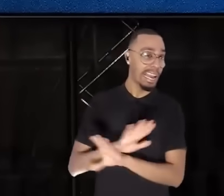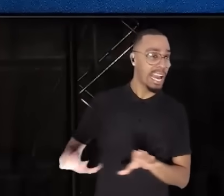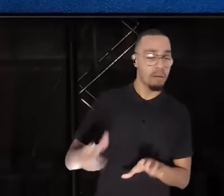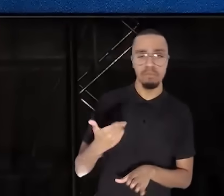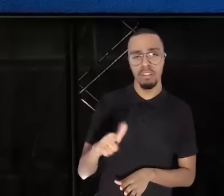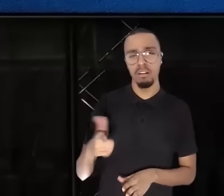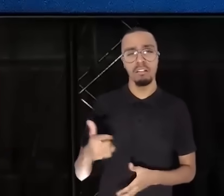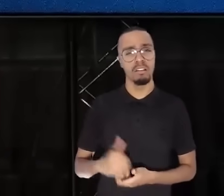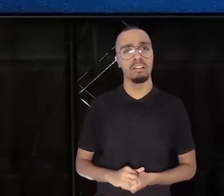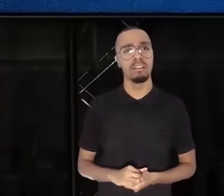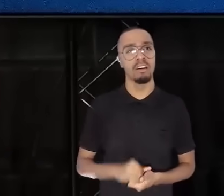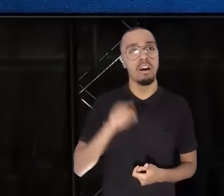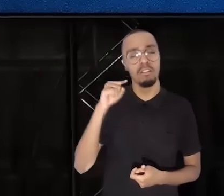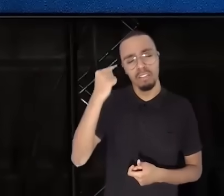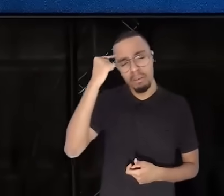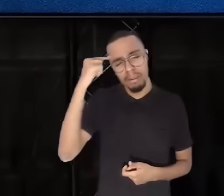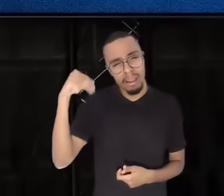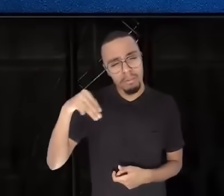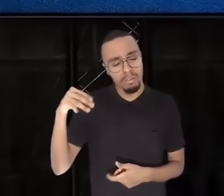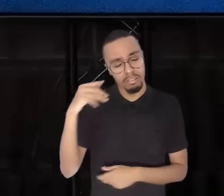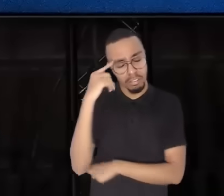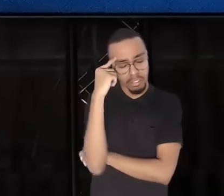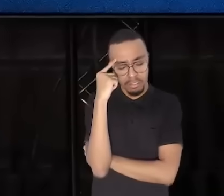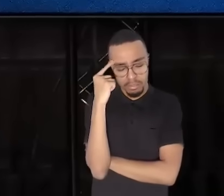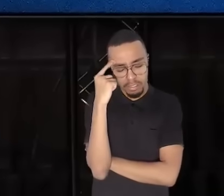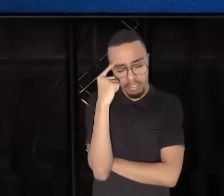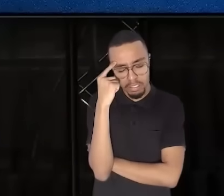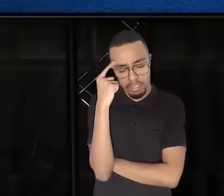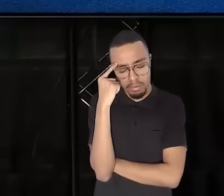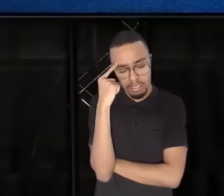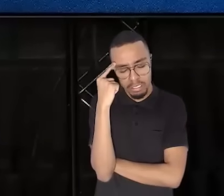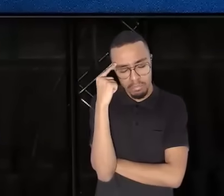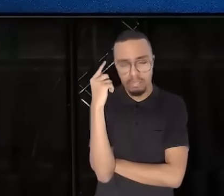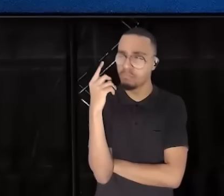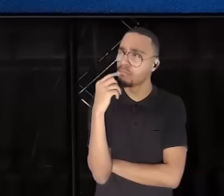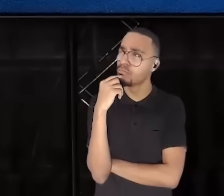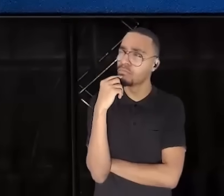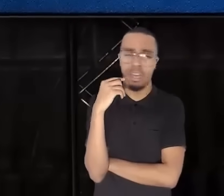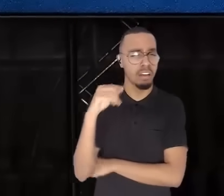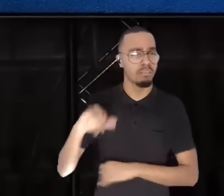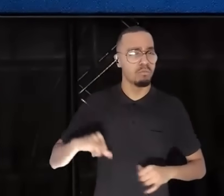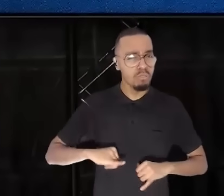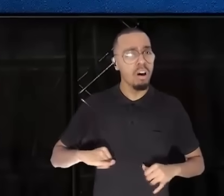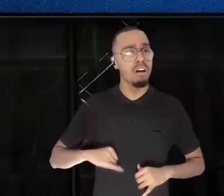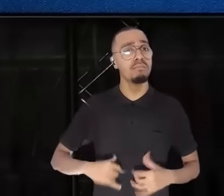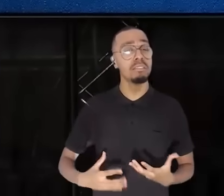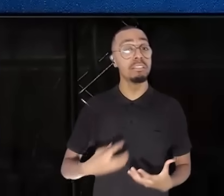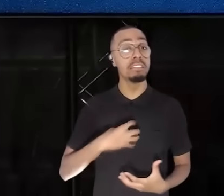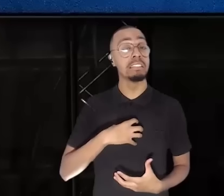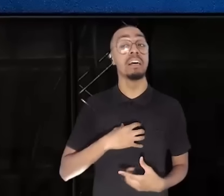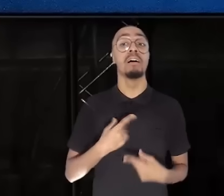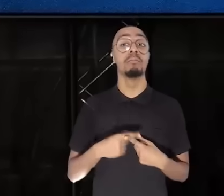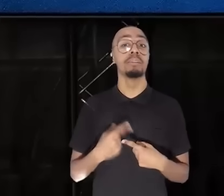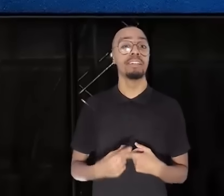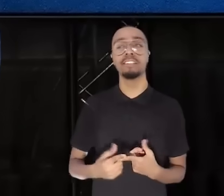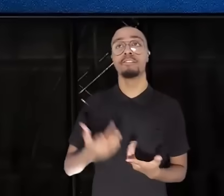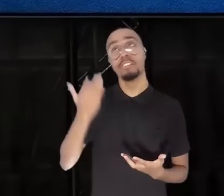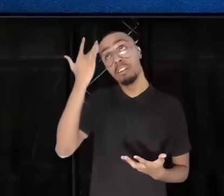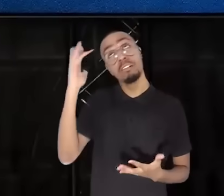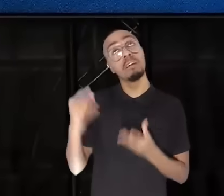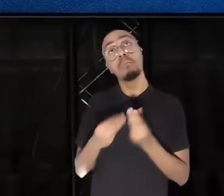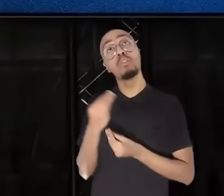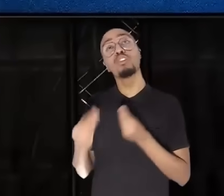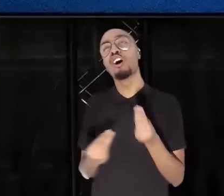alguns minutos para tentar pensar na eternidade, a sua mente vai sofrer um pouco. Porque na